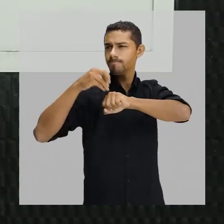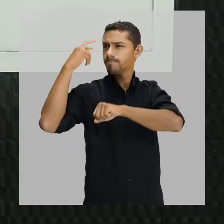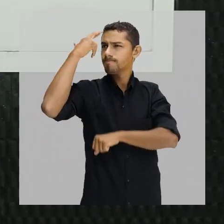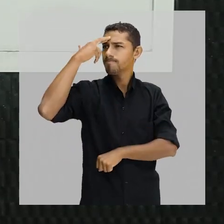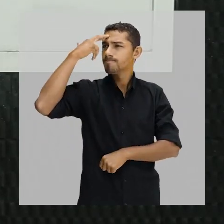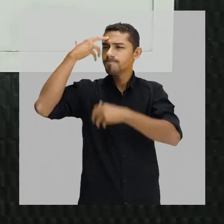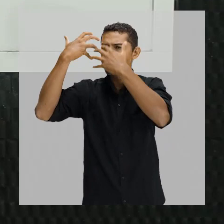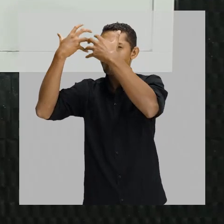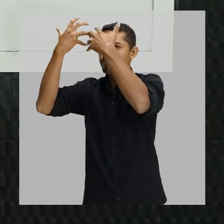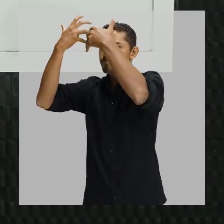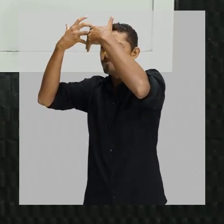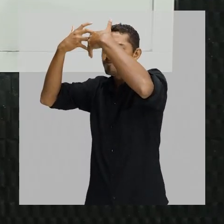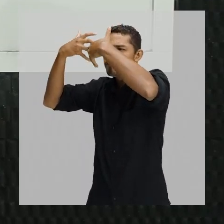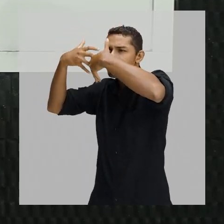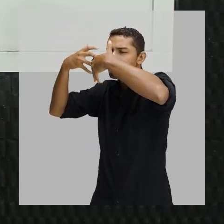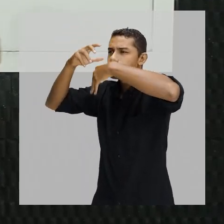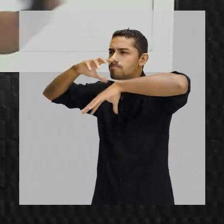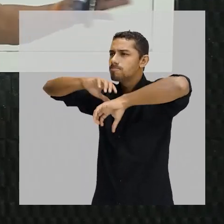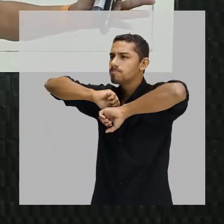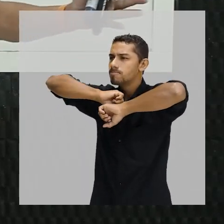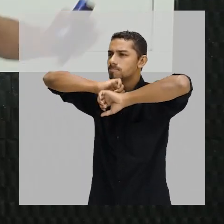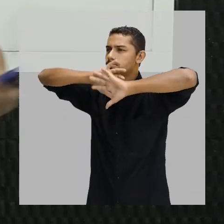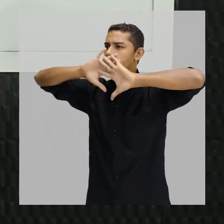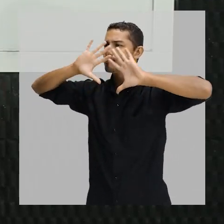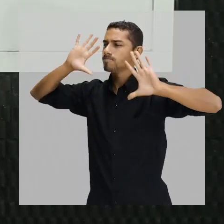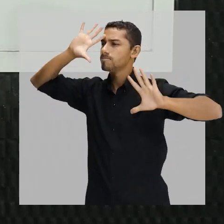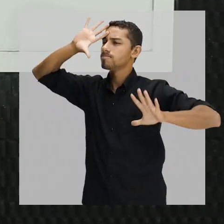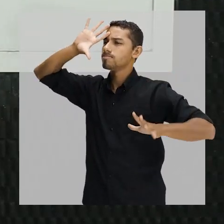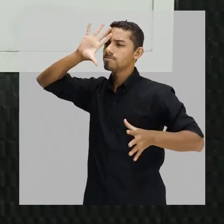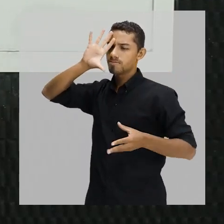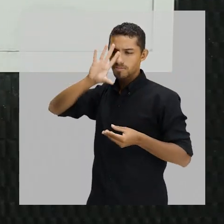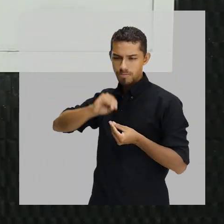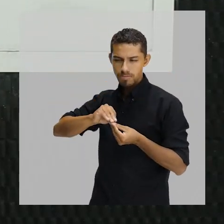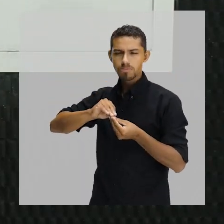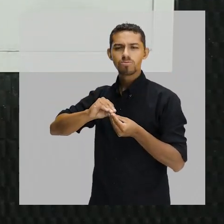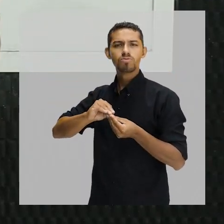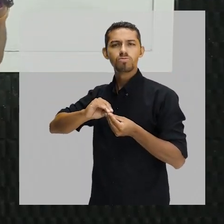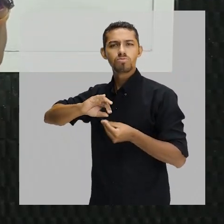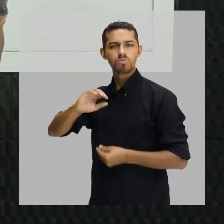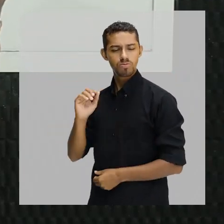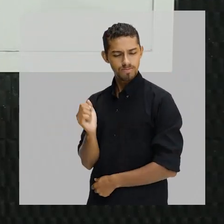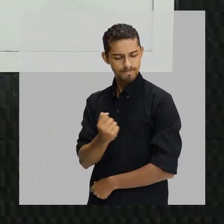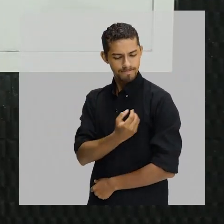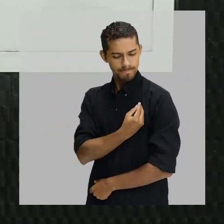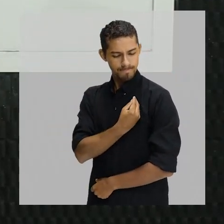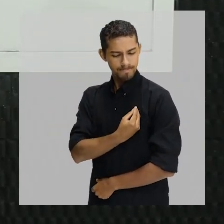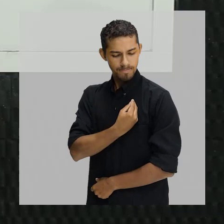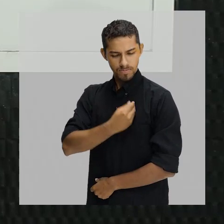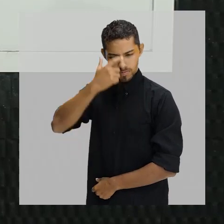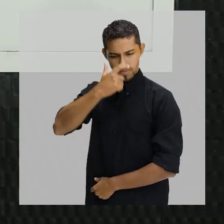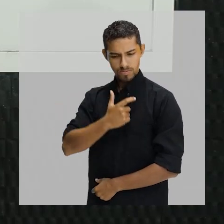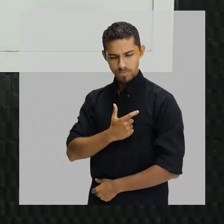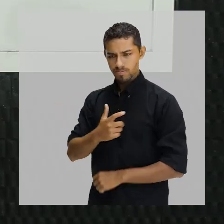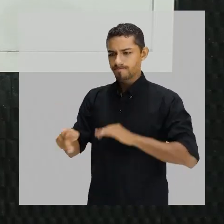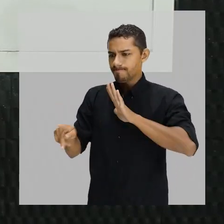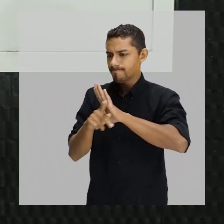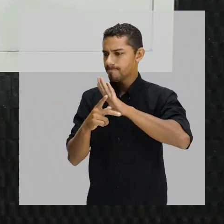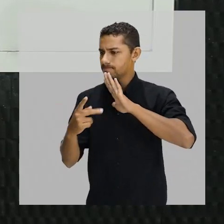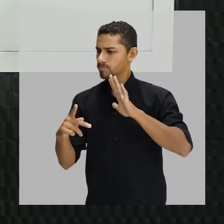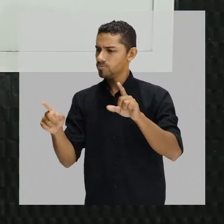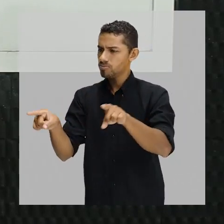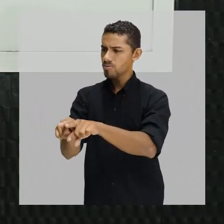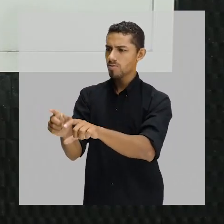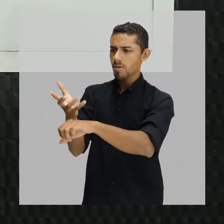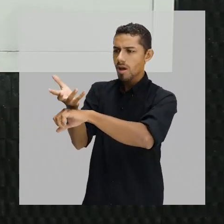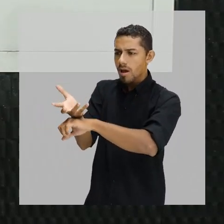reflexões nesta área que, claro, contribui muito com vocês ali, tanto na própria área de humanas, da qual ela faz